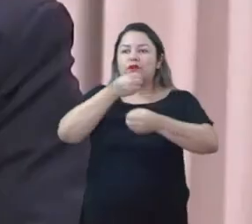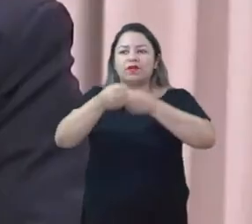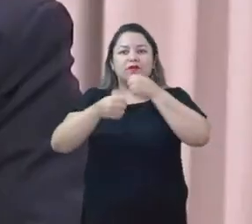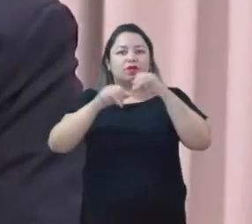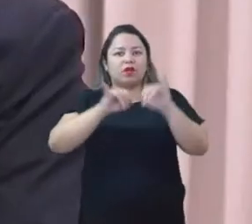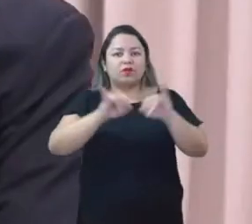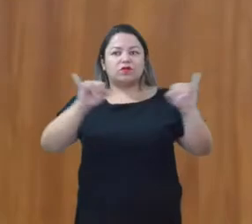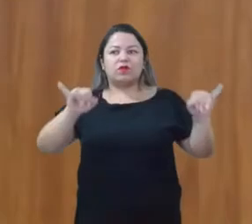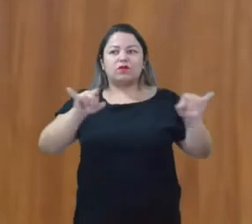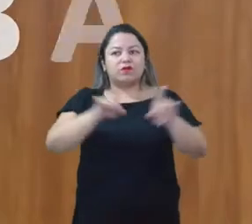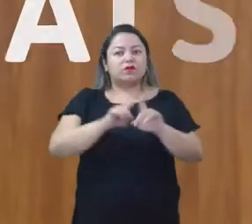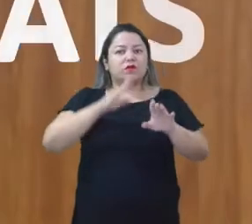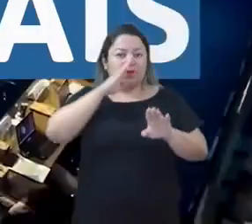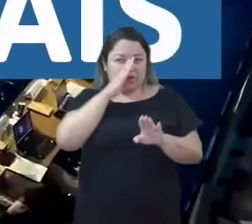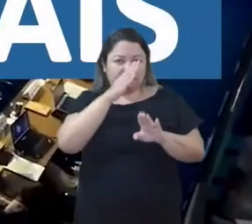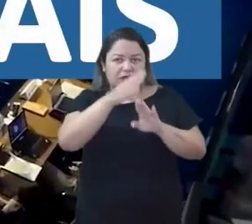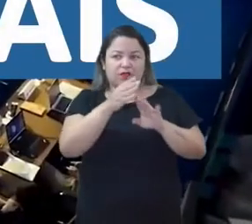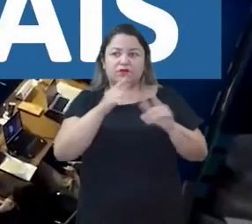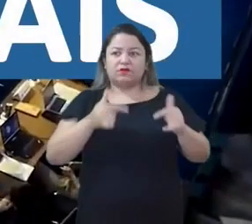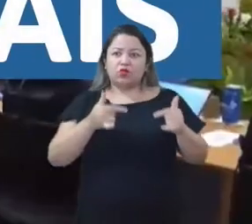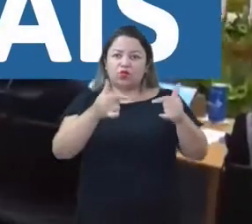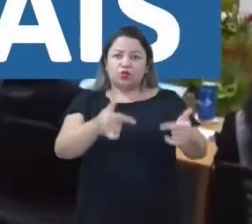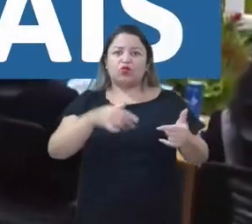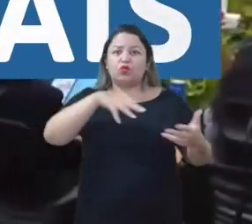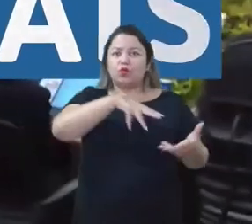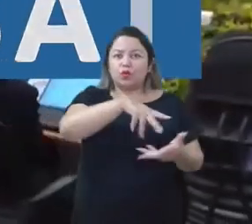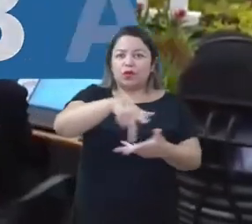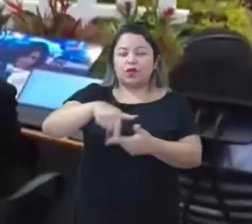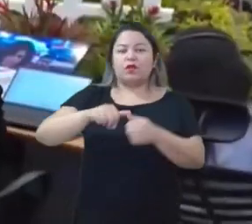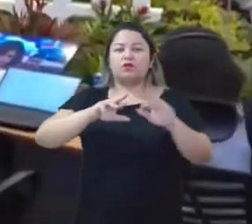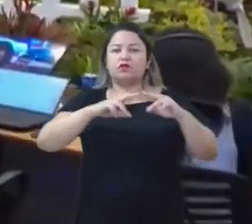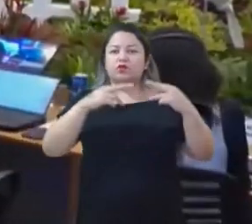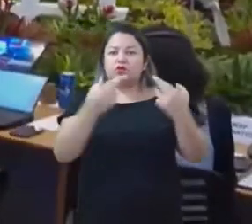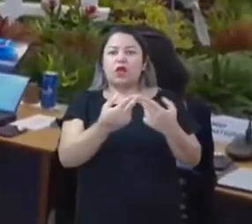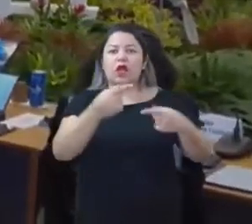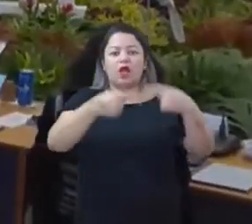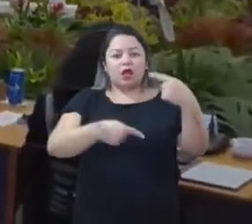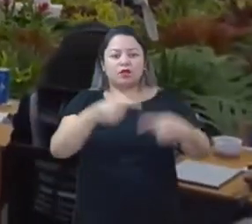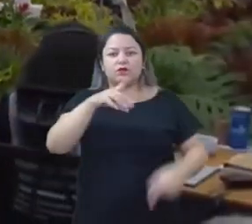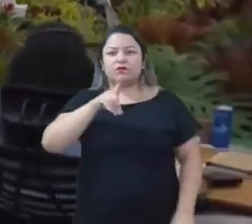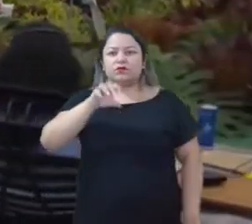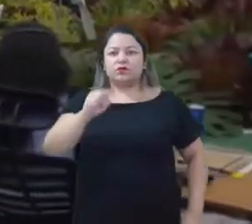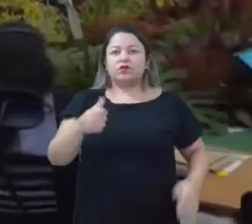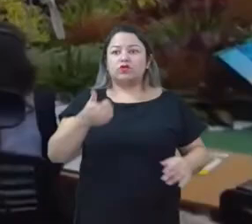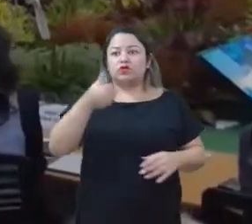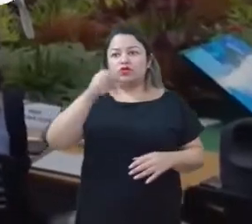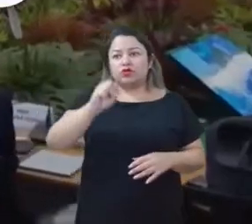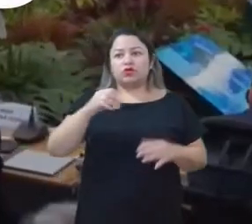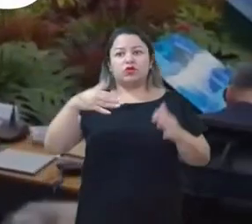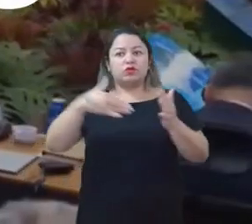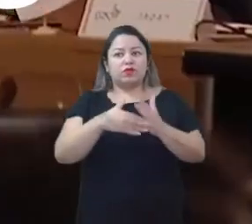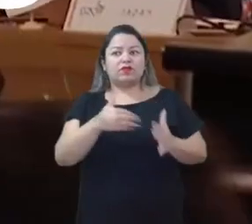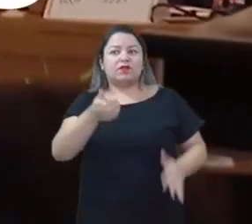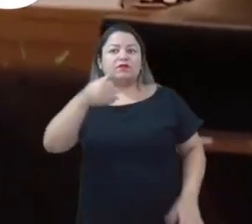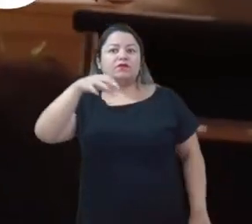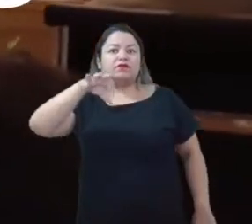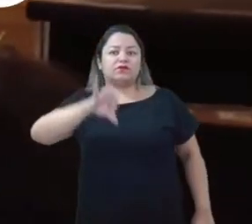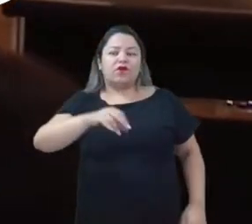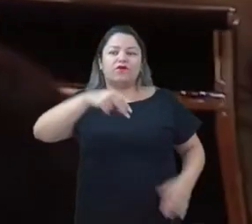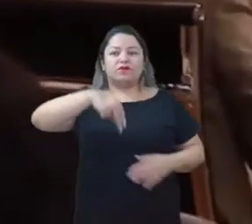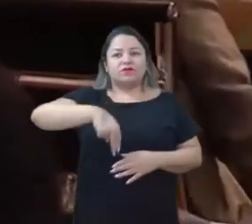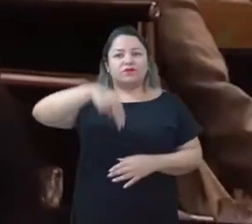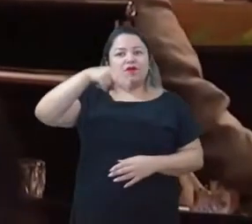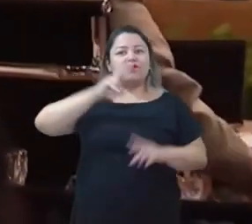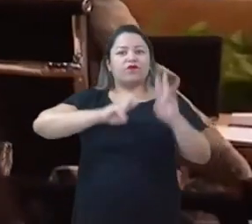boletins sobre os principais desafios globais discutidos na reunião. Nos dias 18 e 19 de novembro, acompanhe